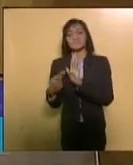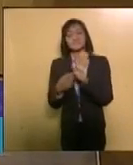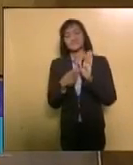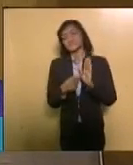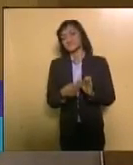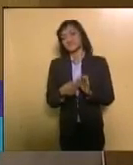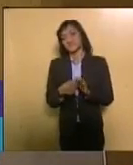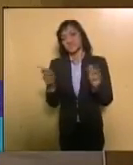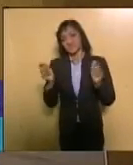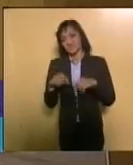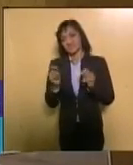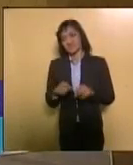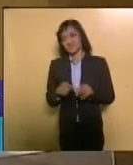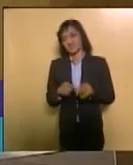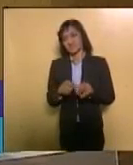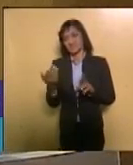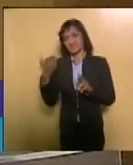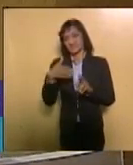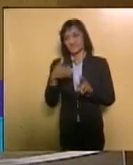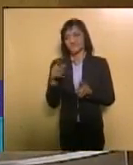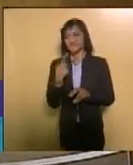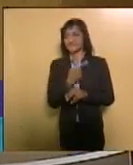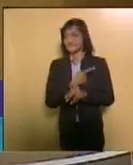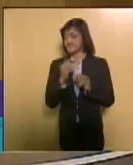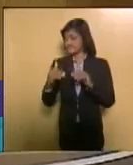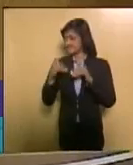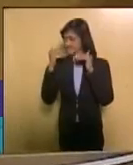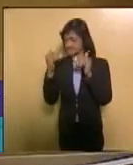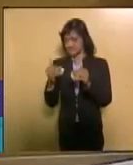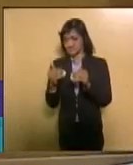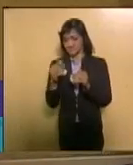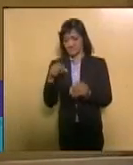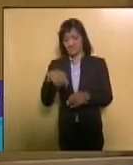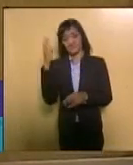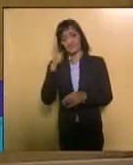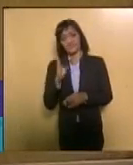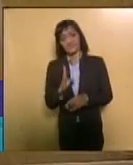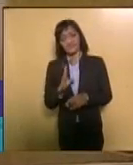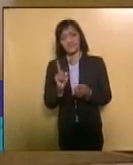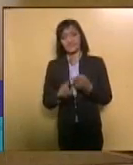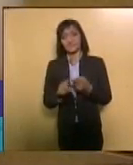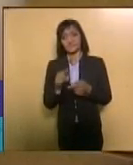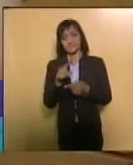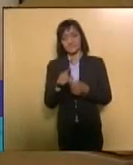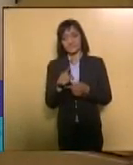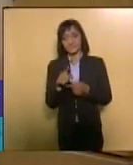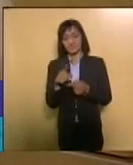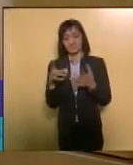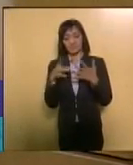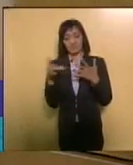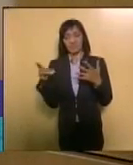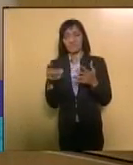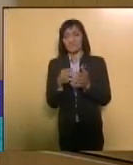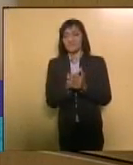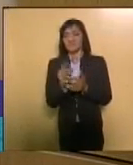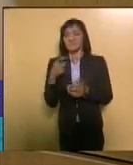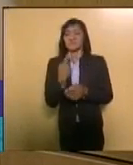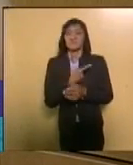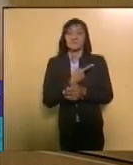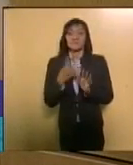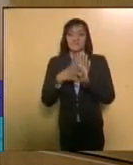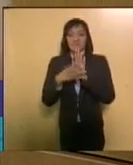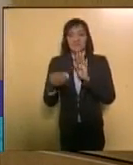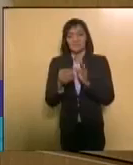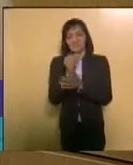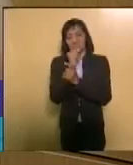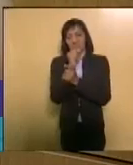resultados e que podem servir de exemplo pra gente avançar nessa agenda no Brasil Mas como você bem destacou a gente também tem um modelo de